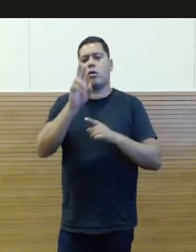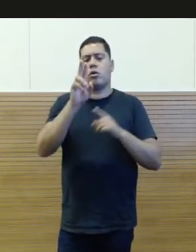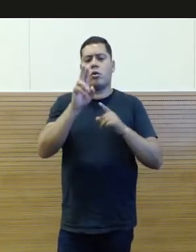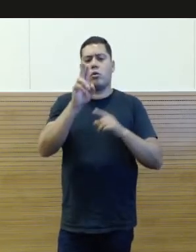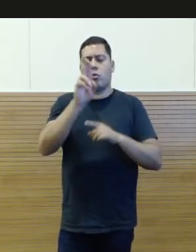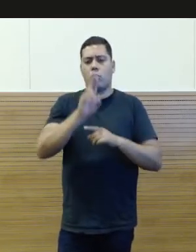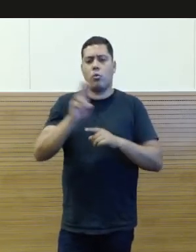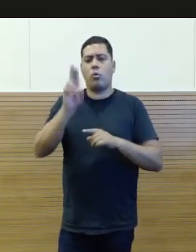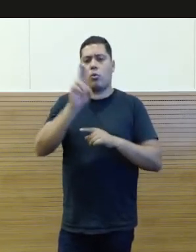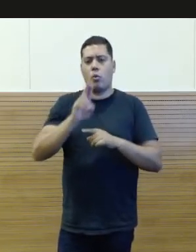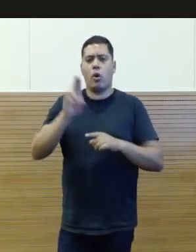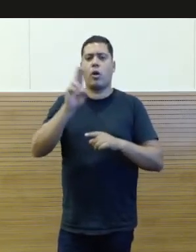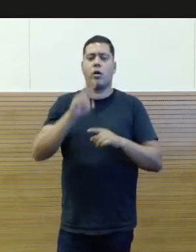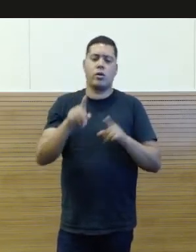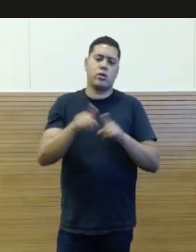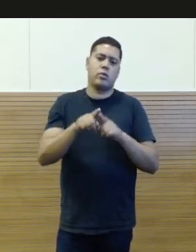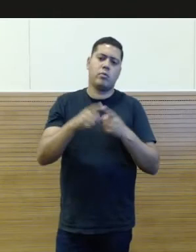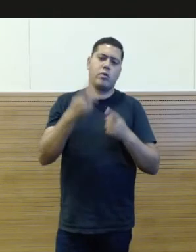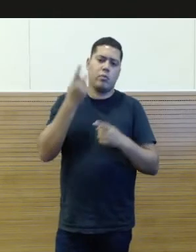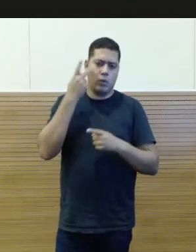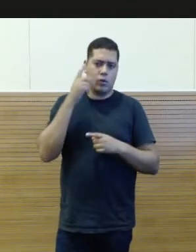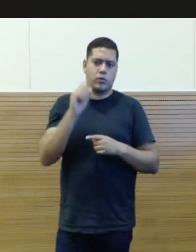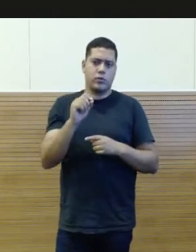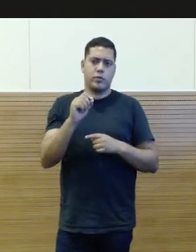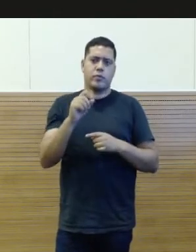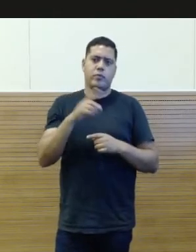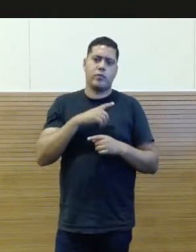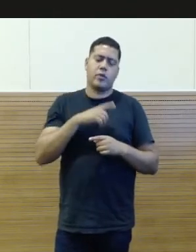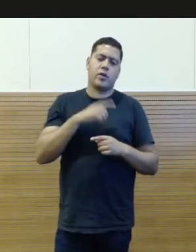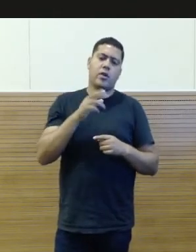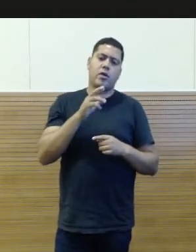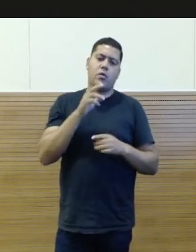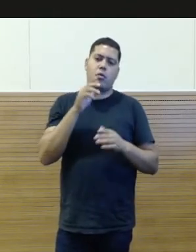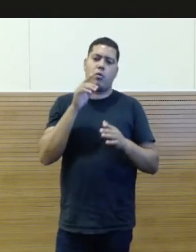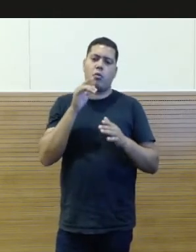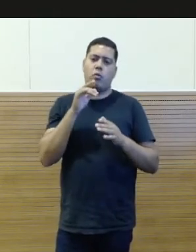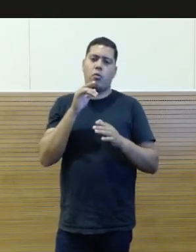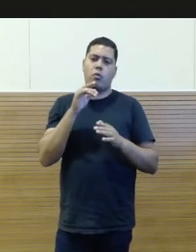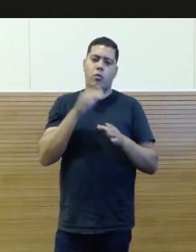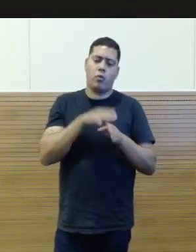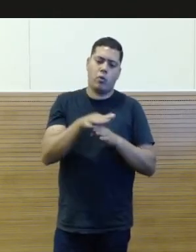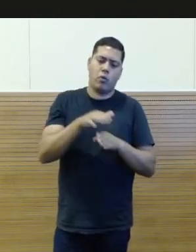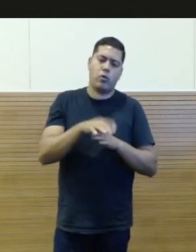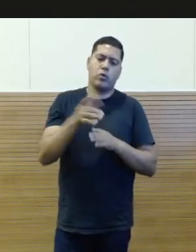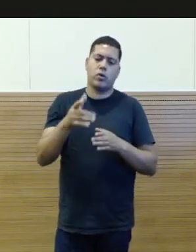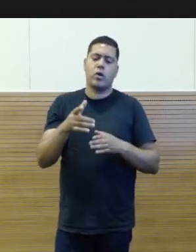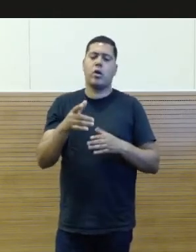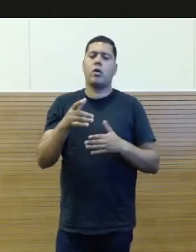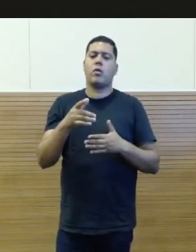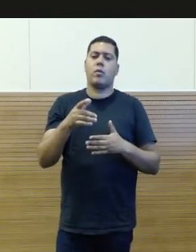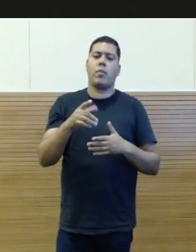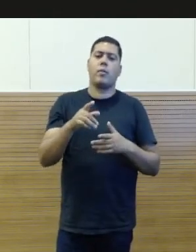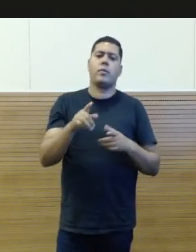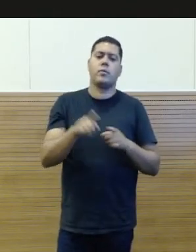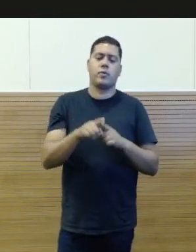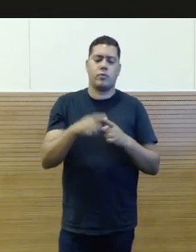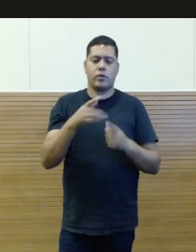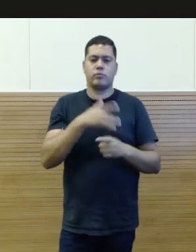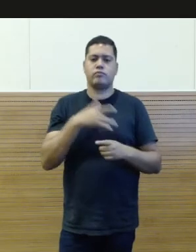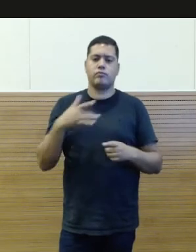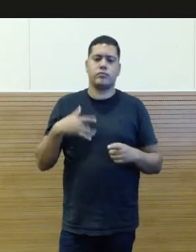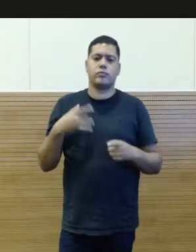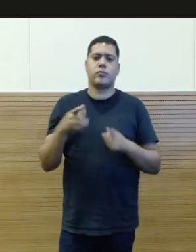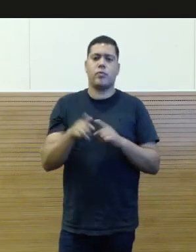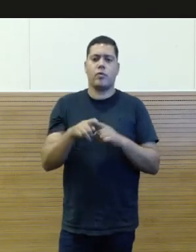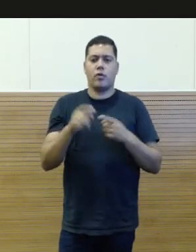com caloria, justamente para ajustar as recomendações da Organização Pan-Americana da Saúde, Organização Mundial da Saúde, e fazer